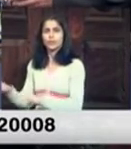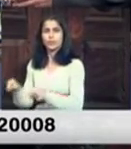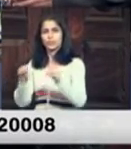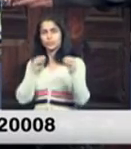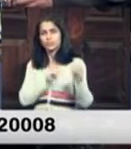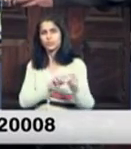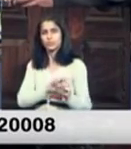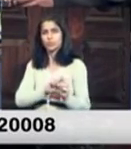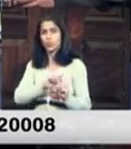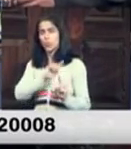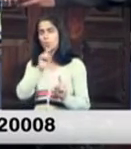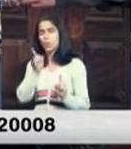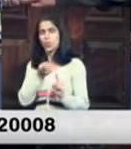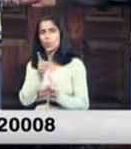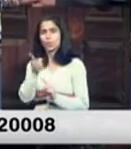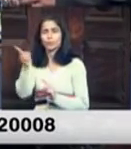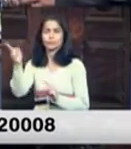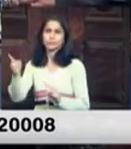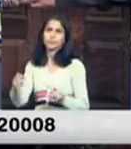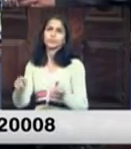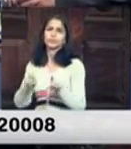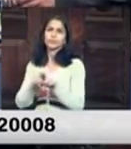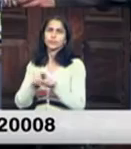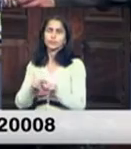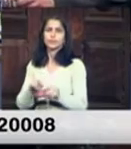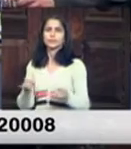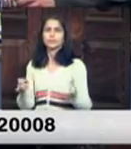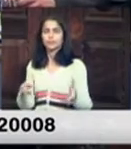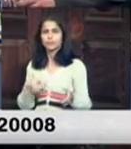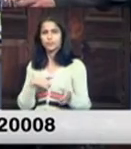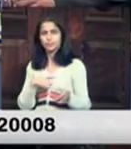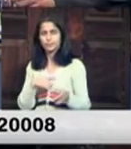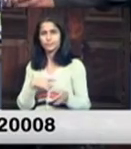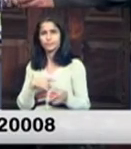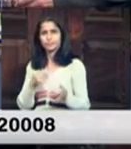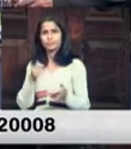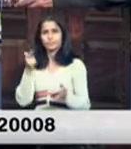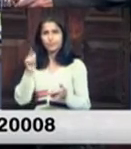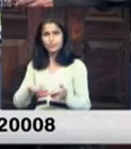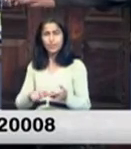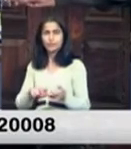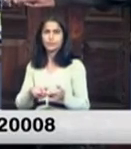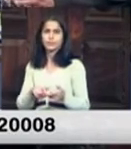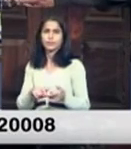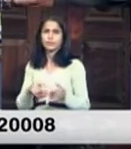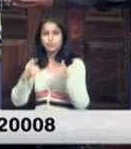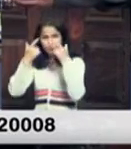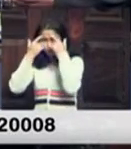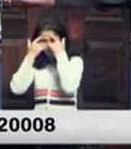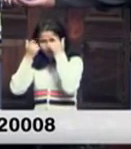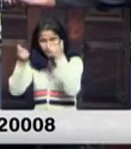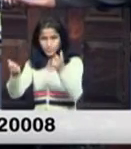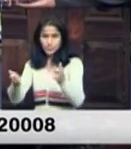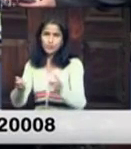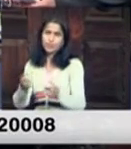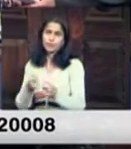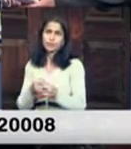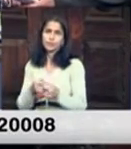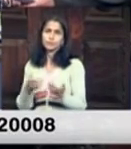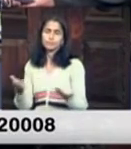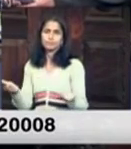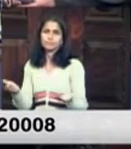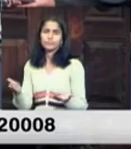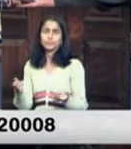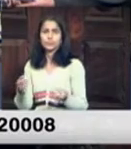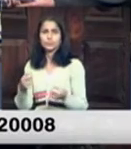10 quilômetros de distância. Também não está levando em consideração, deputado Eliomar, muitas das vezes, a violência, mesmo em